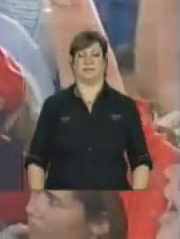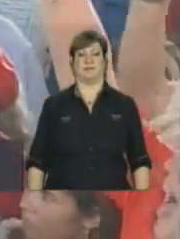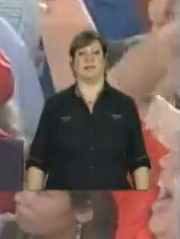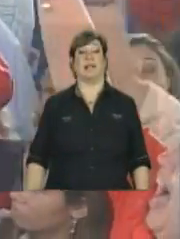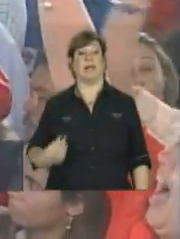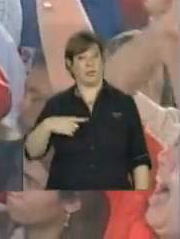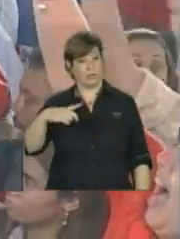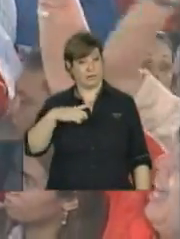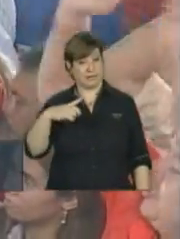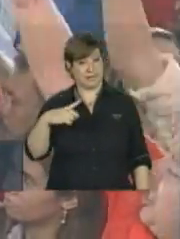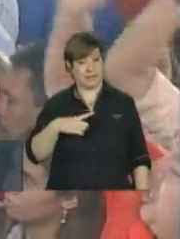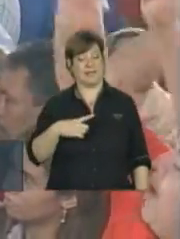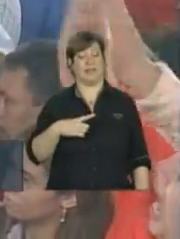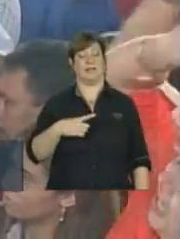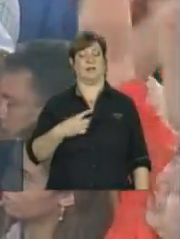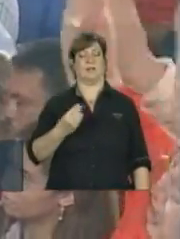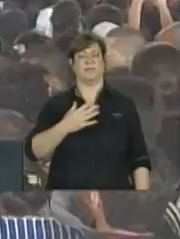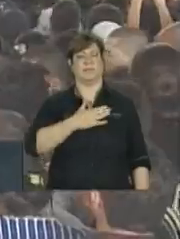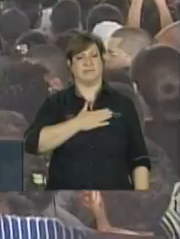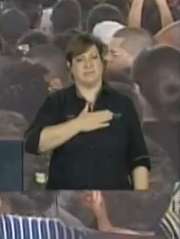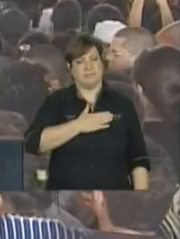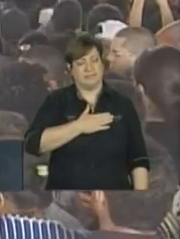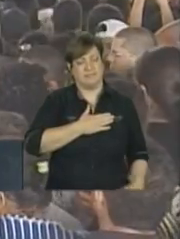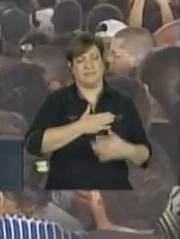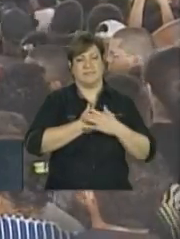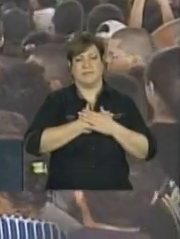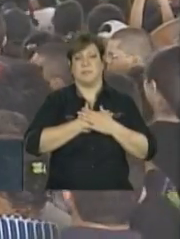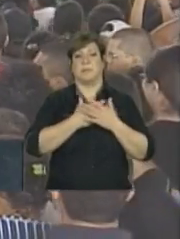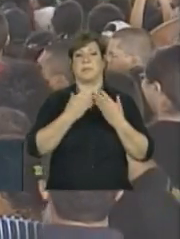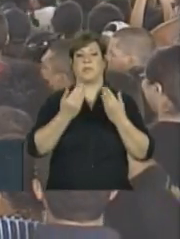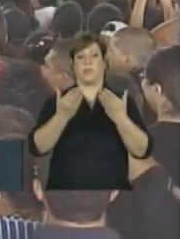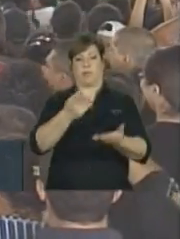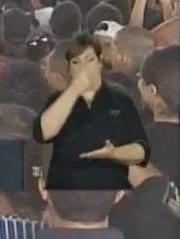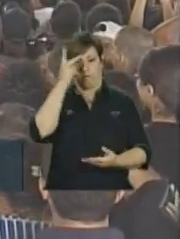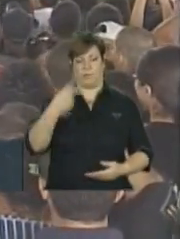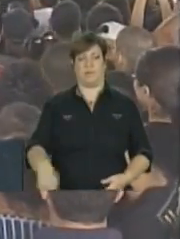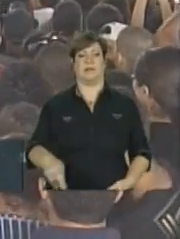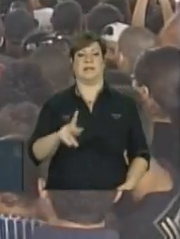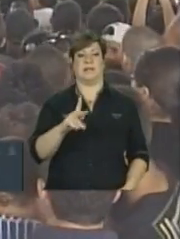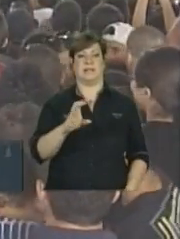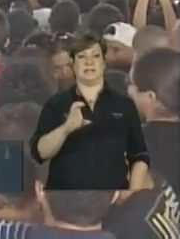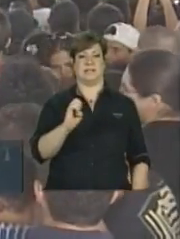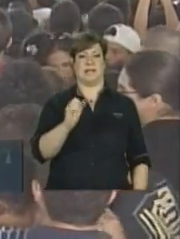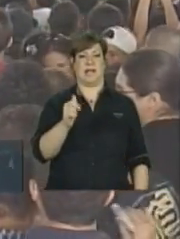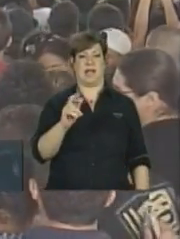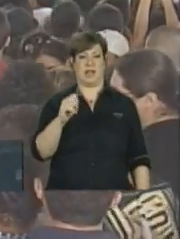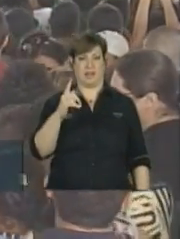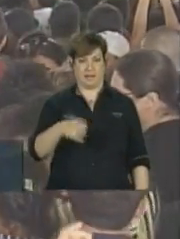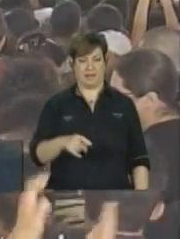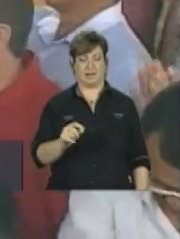uma imensa lealdade com o povo do Ceará. Por esses votos,